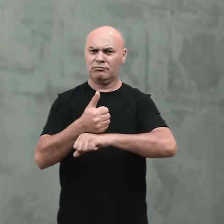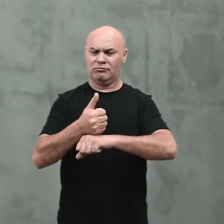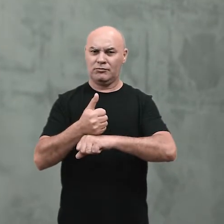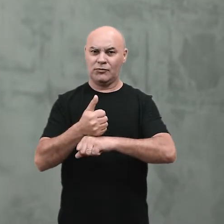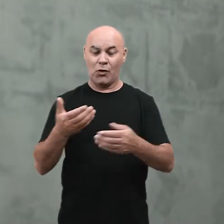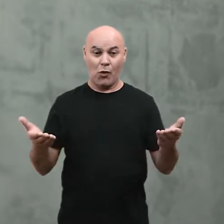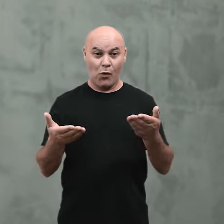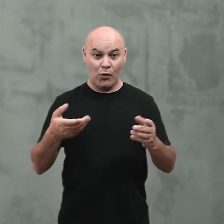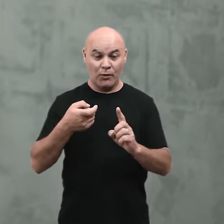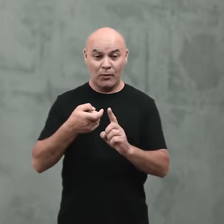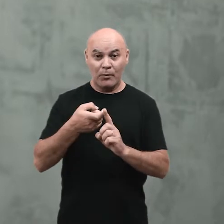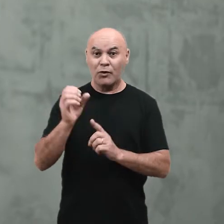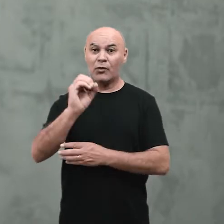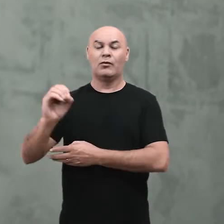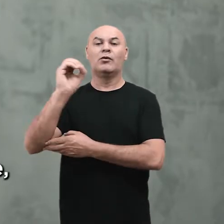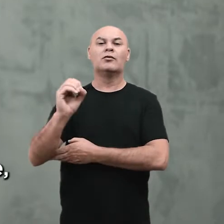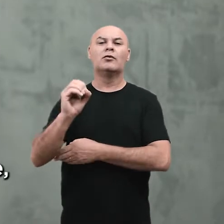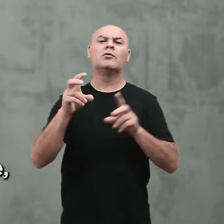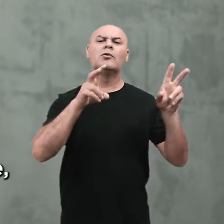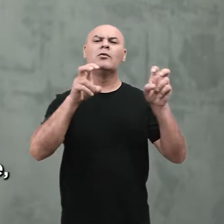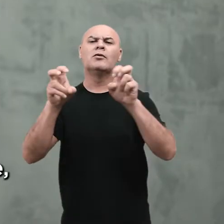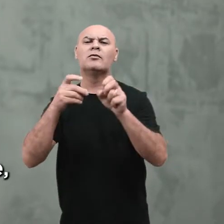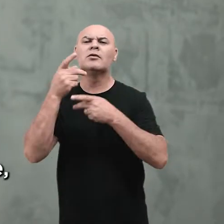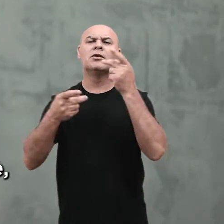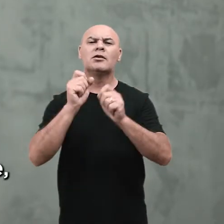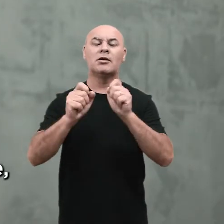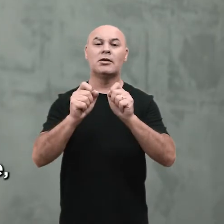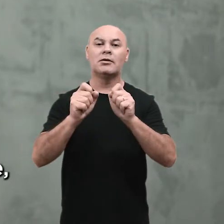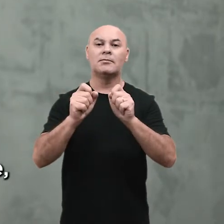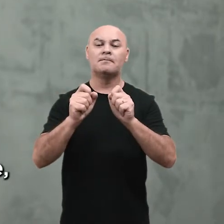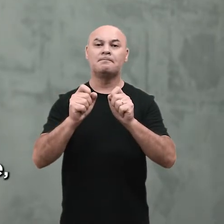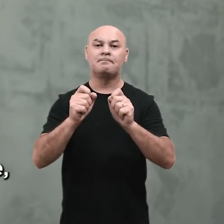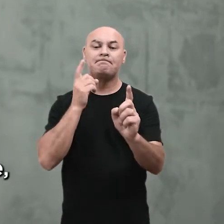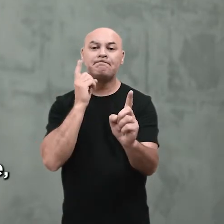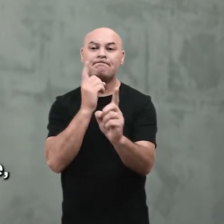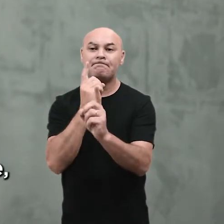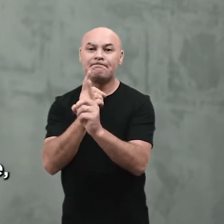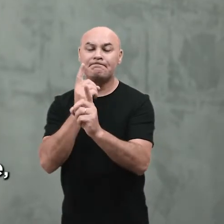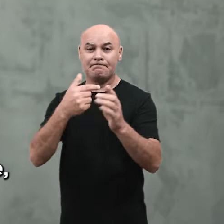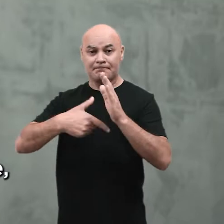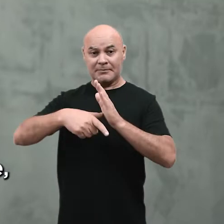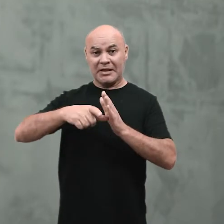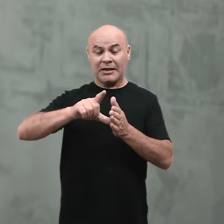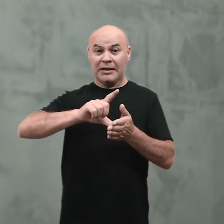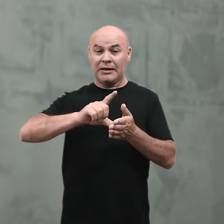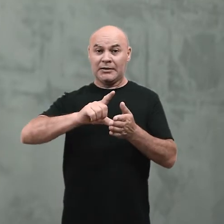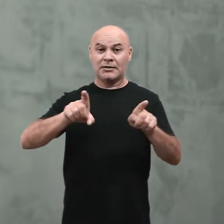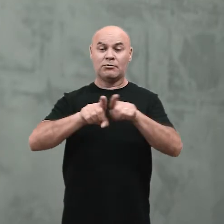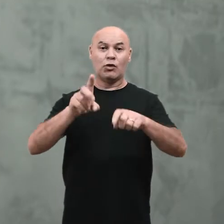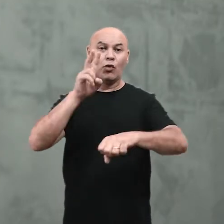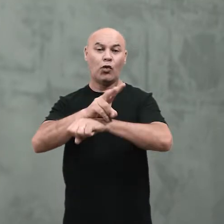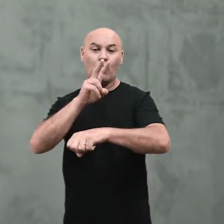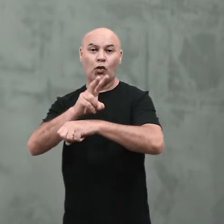Estou aqui nesse mês de outubro para falar sobre um assunto importante, que é a detecção precoce e